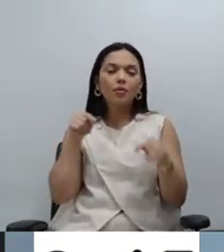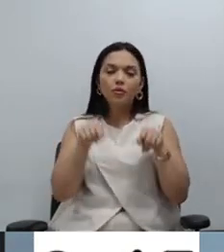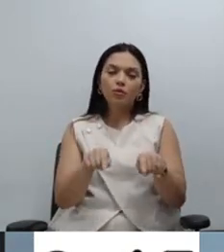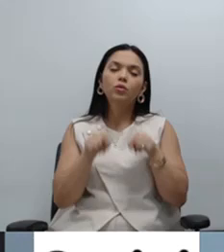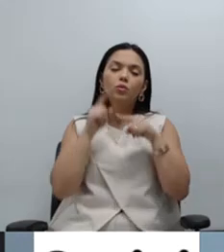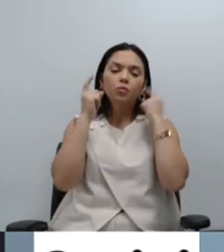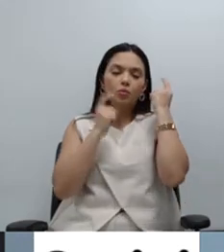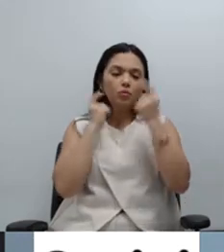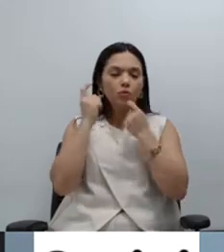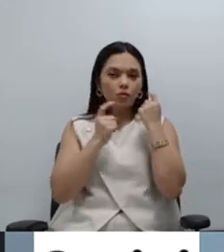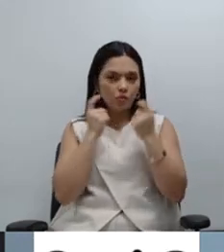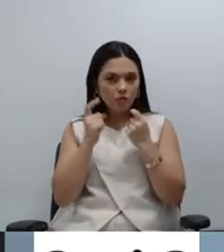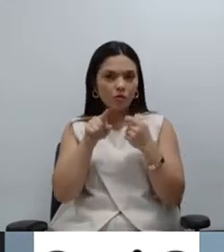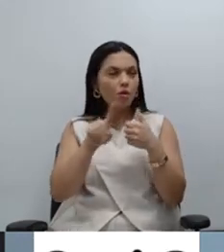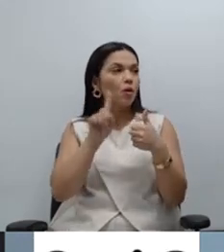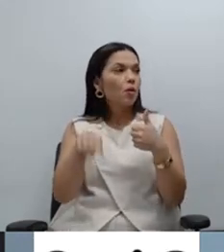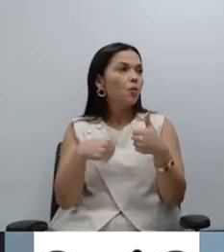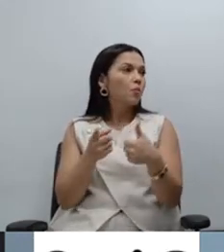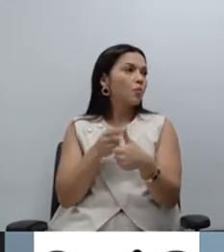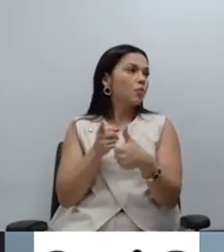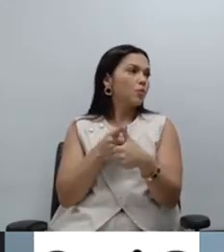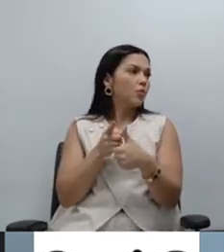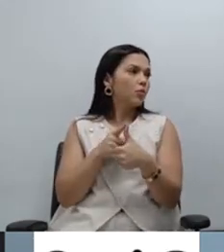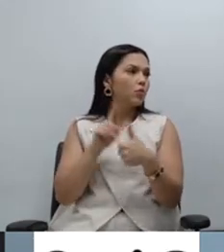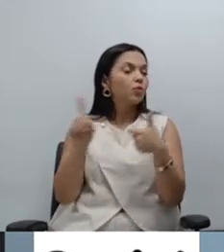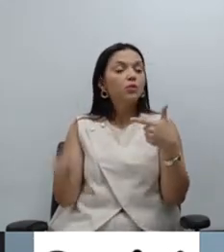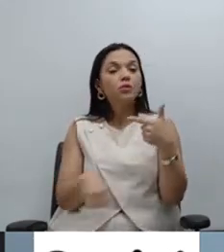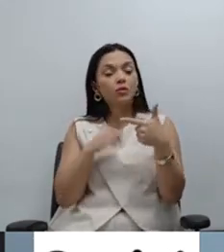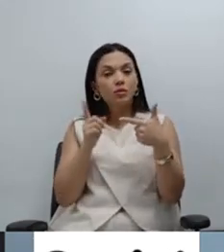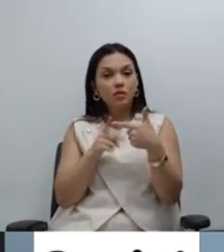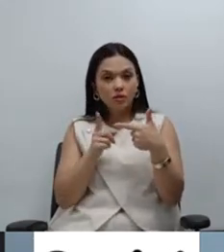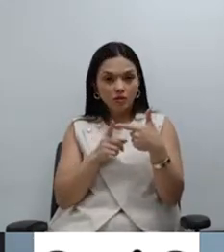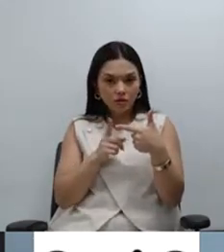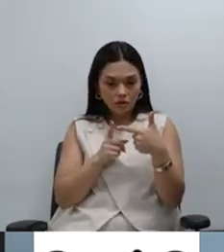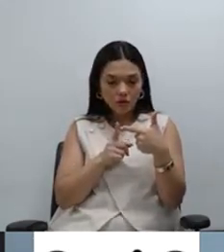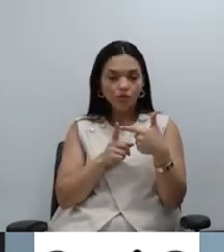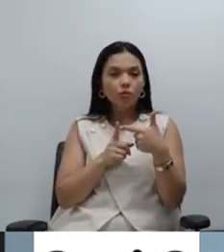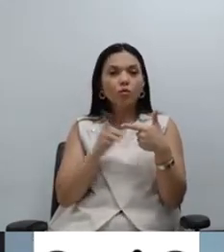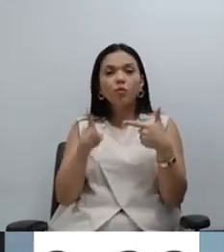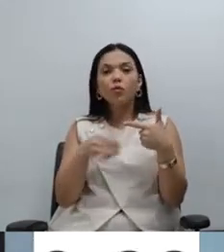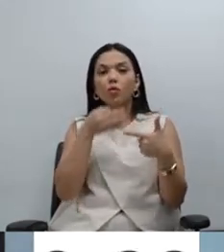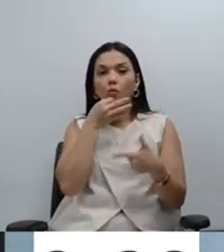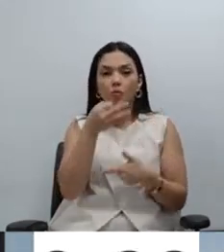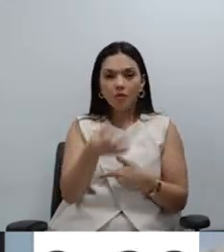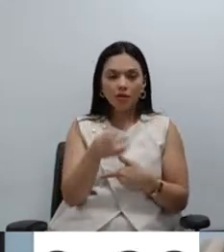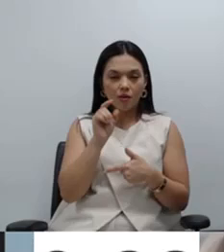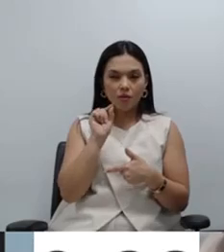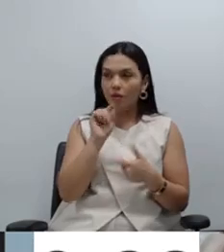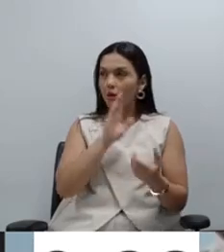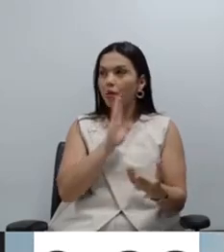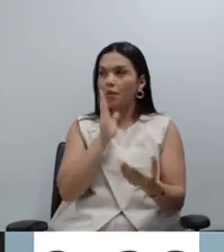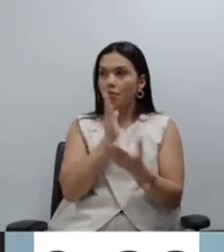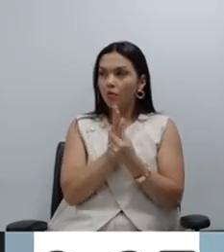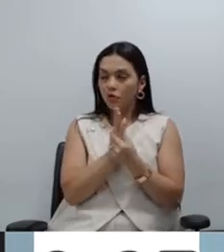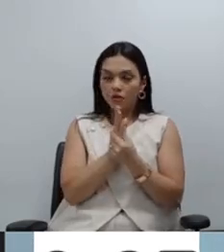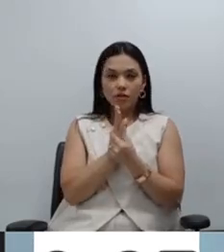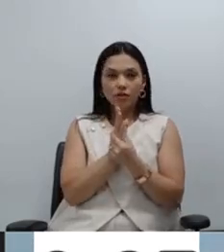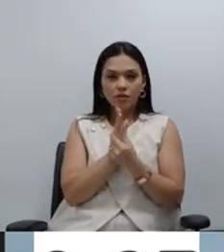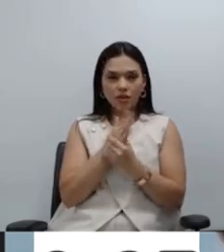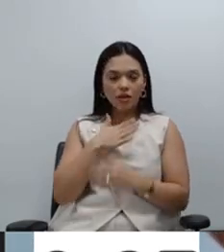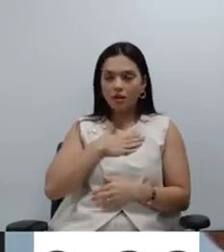preocupação. Esse é um ponto. O segundo ponto, foi comentado no processo final,